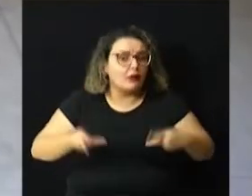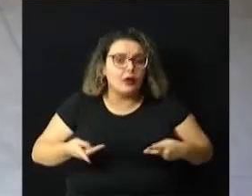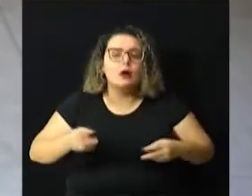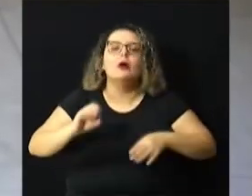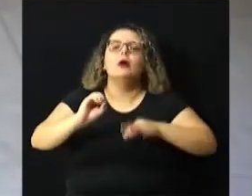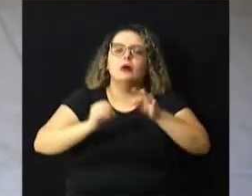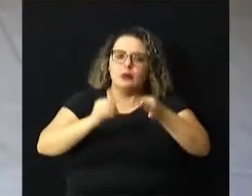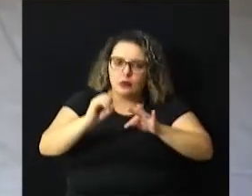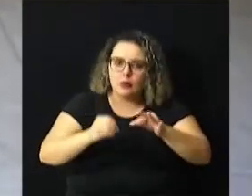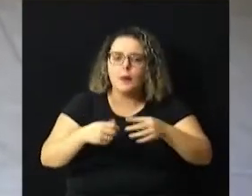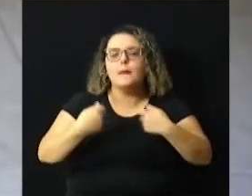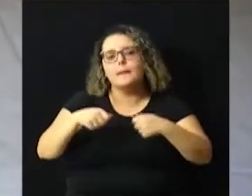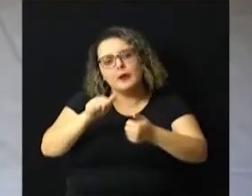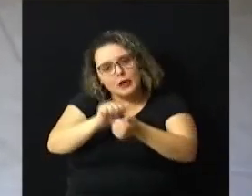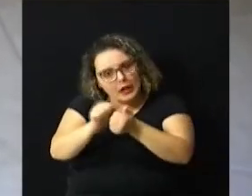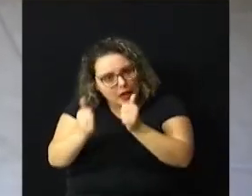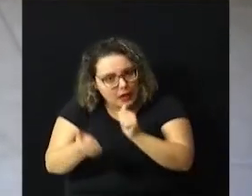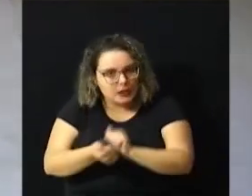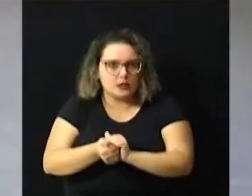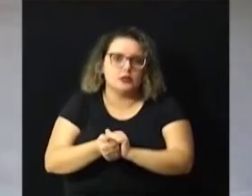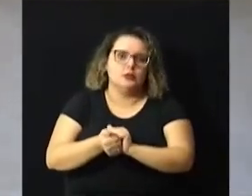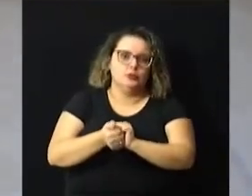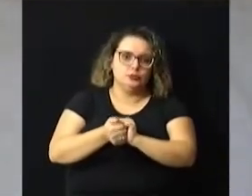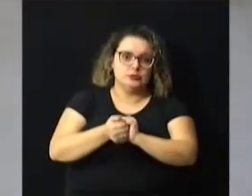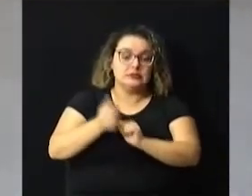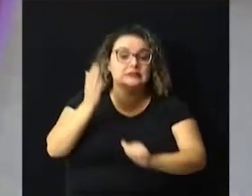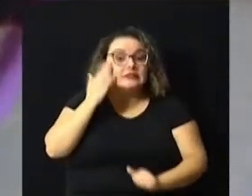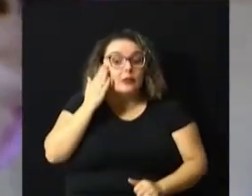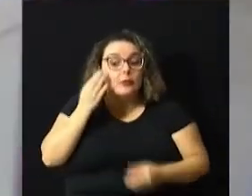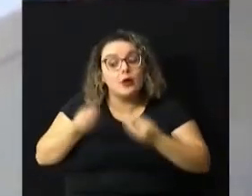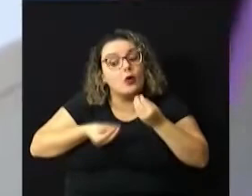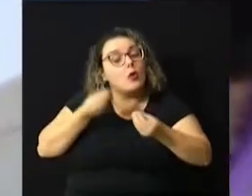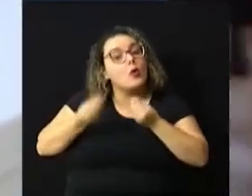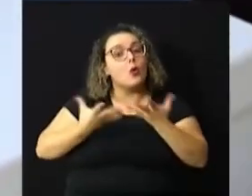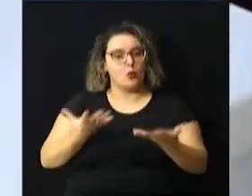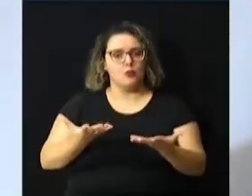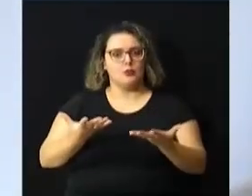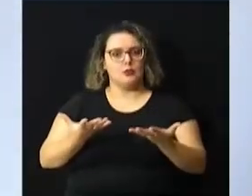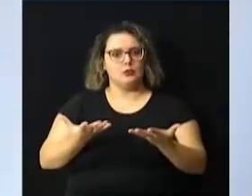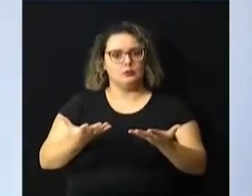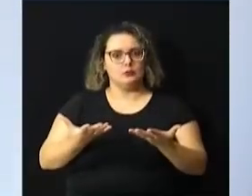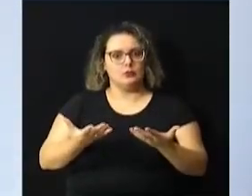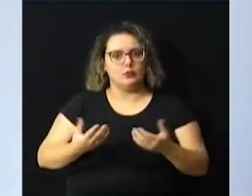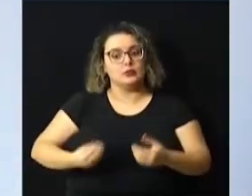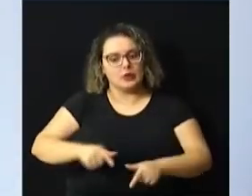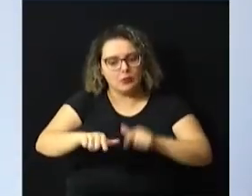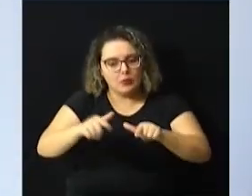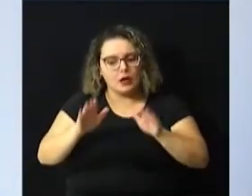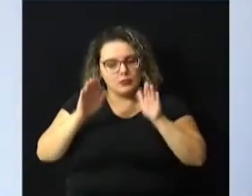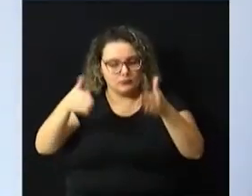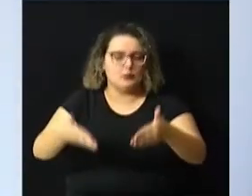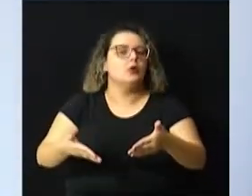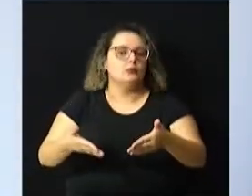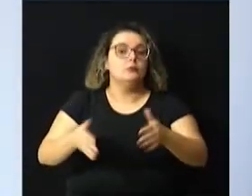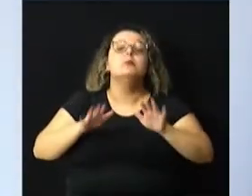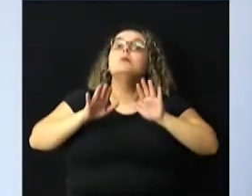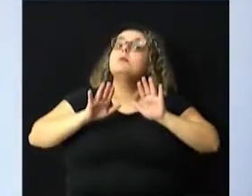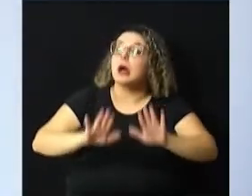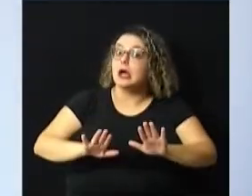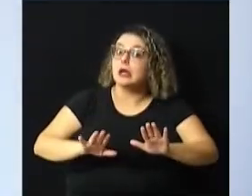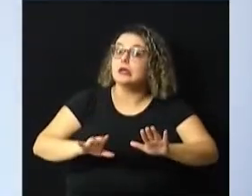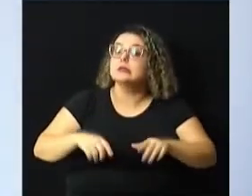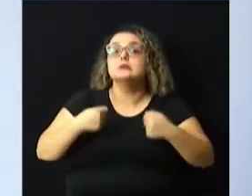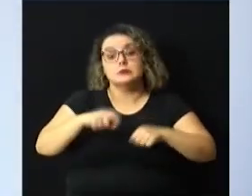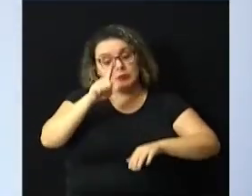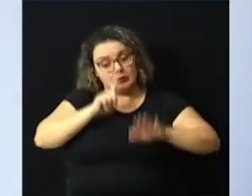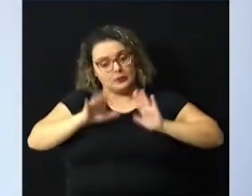ela tem essa flexibilidade de lidar com isso, né, nesse momento, de ter as cartas na manga. Só que a gente precisa se